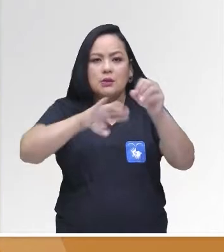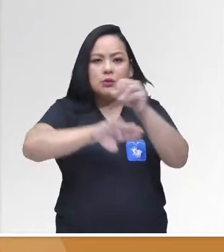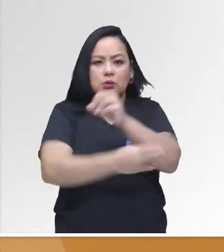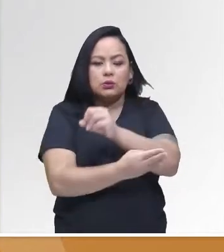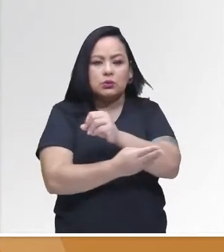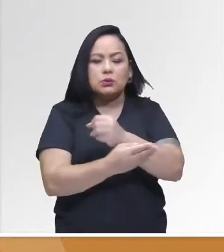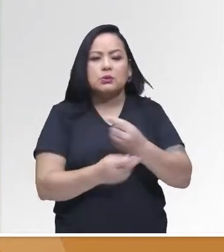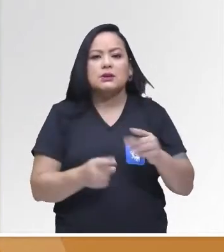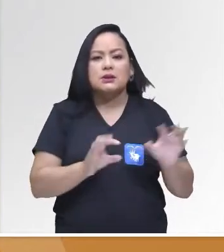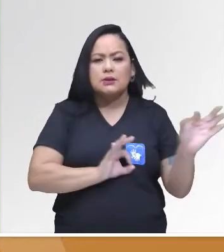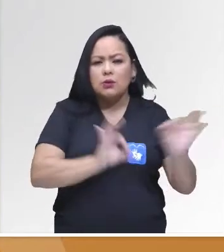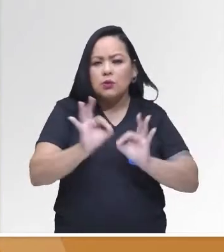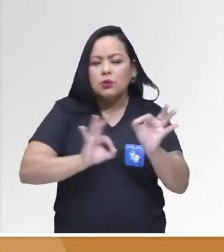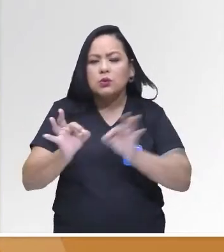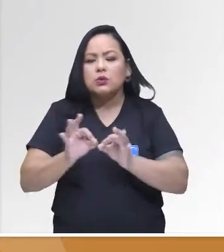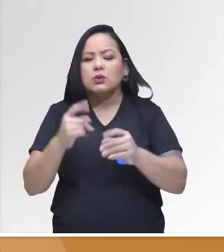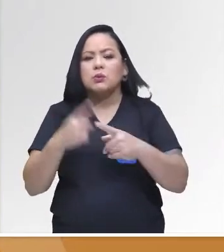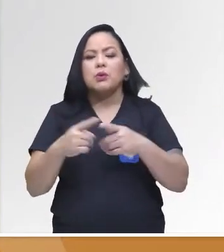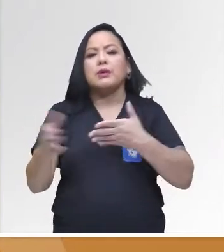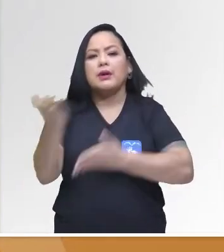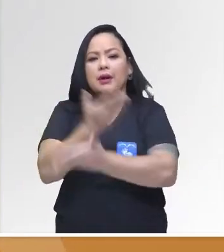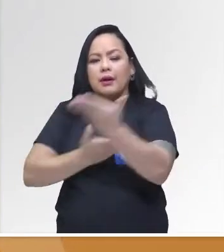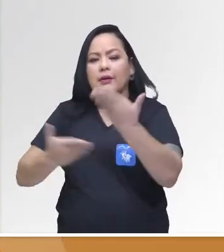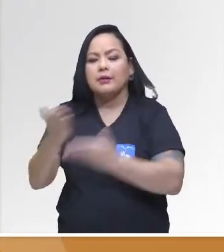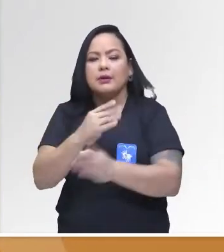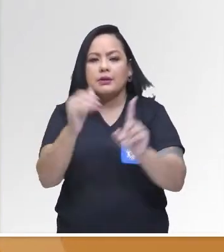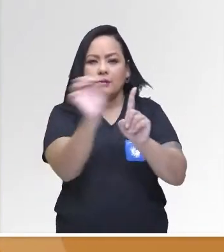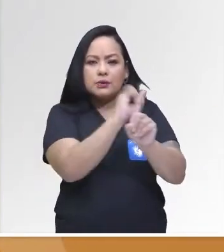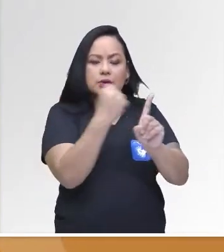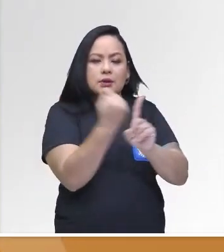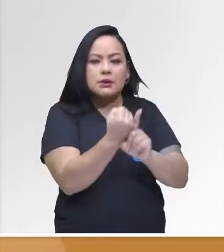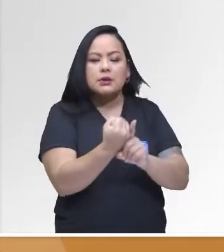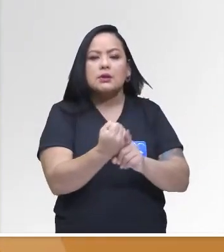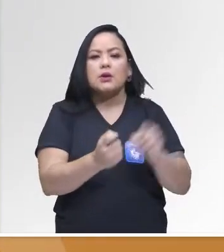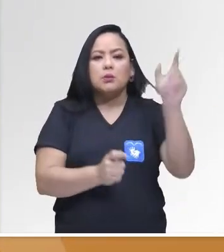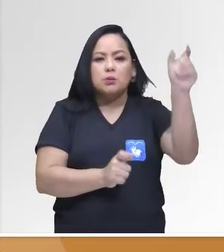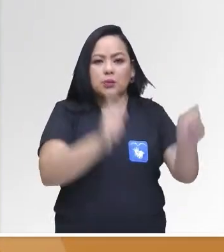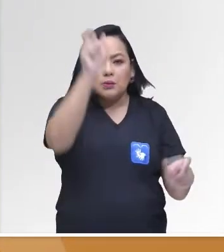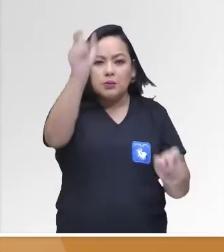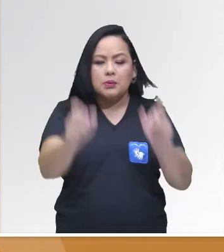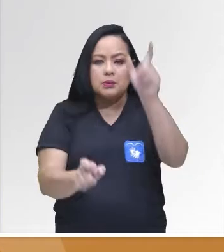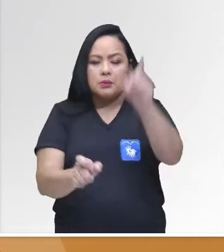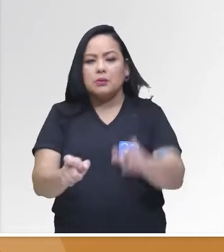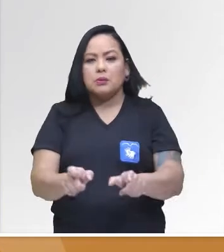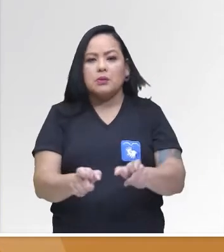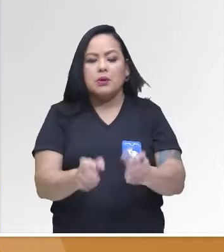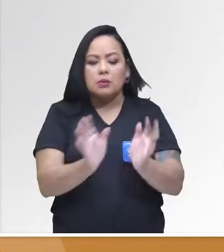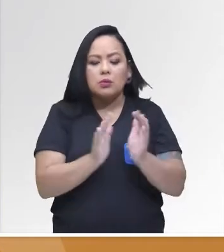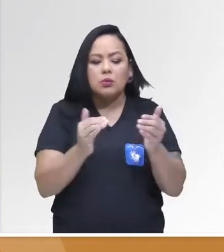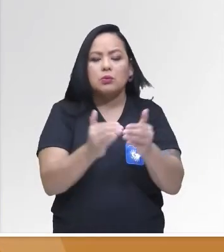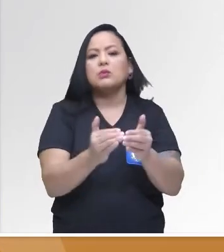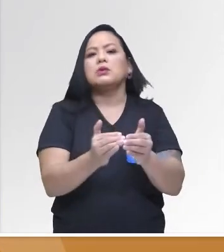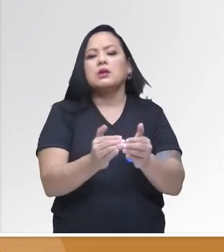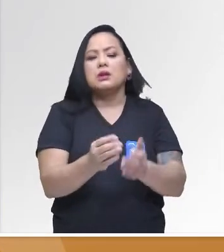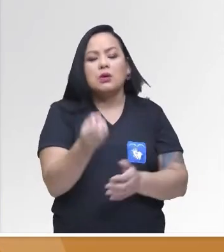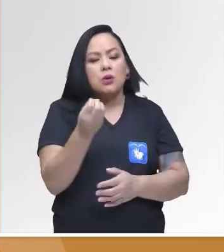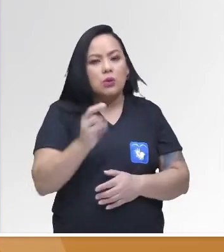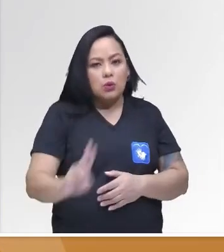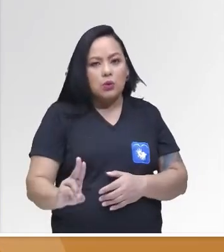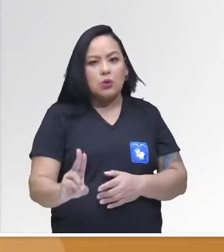são produzidos pela interação social entre os indivíduos de uma comunidade